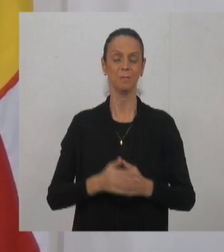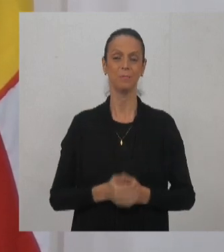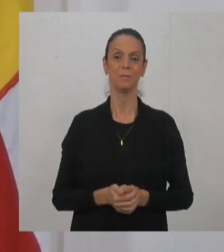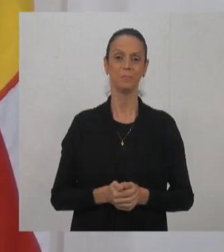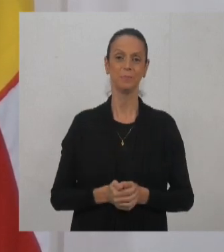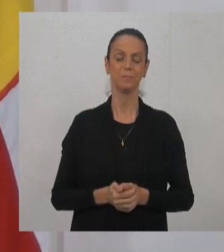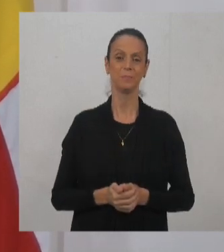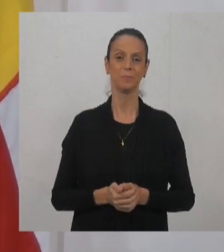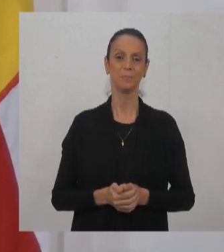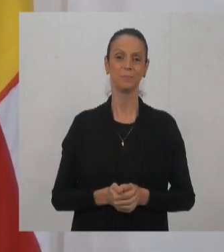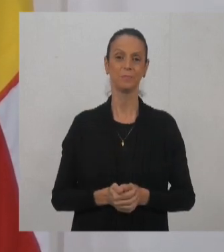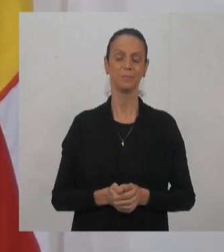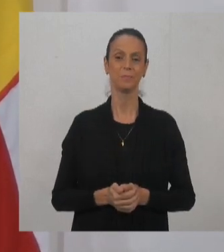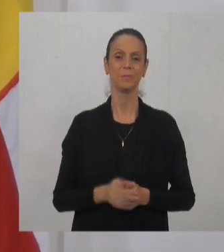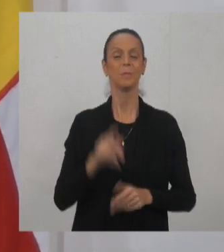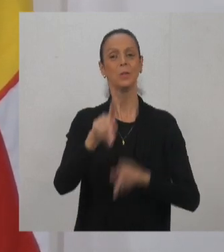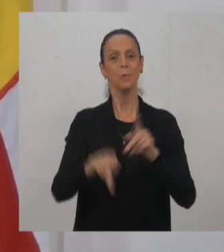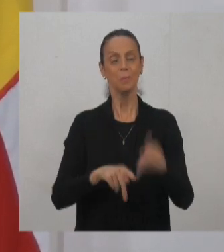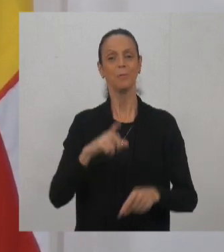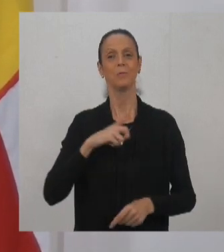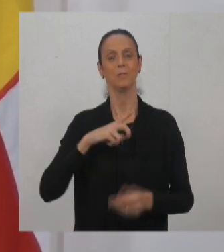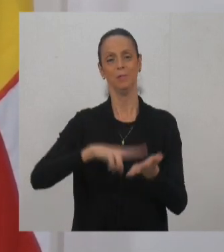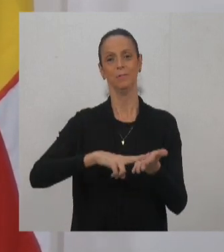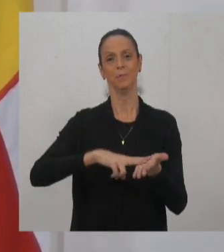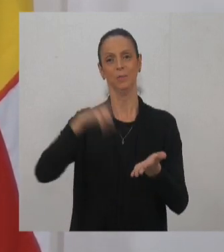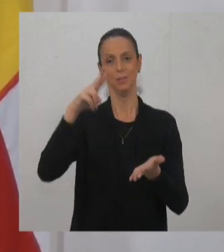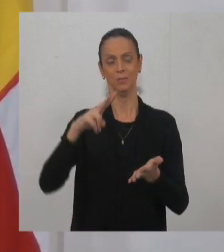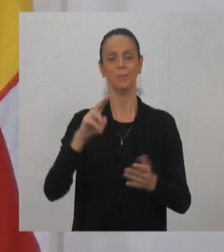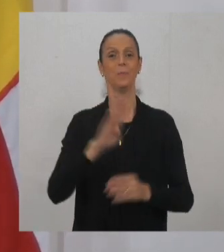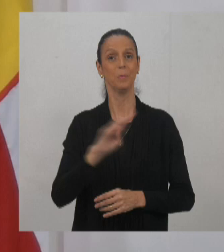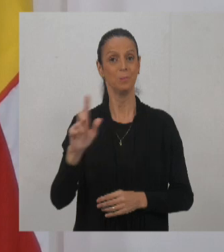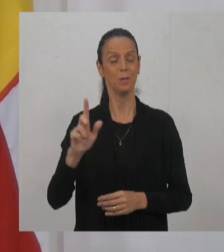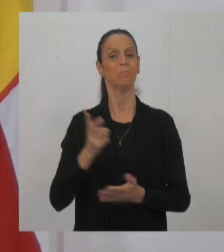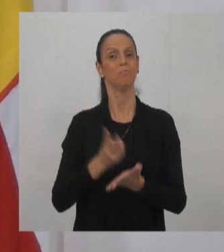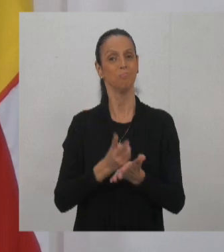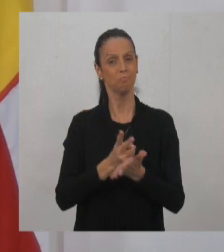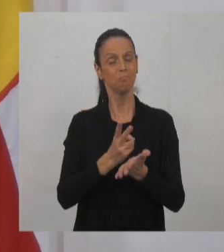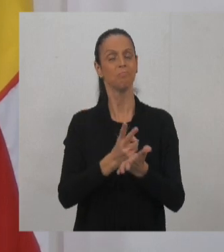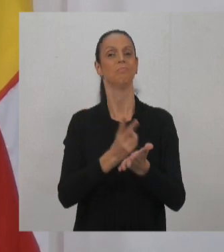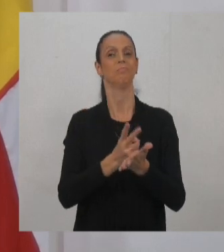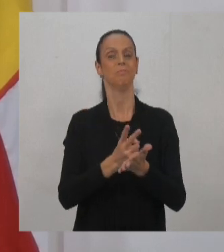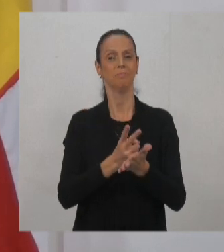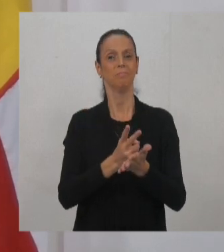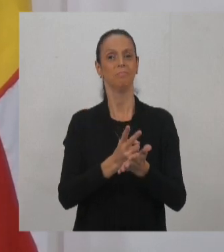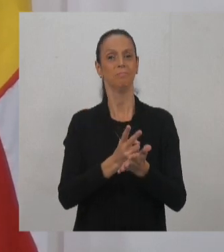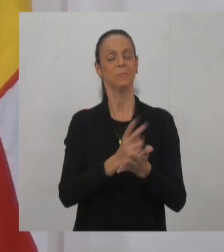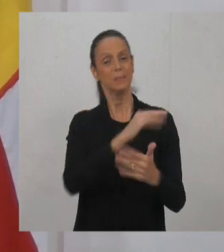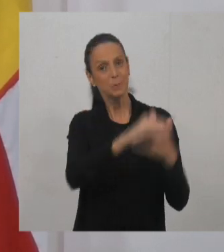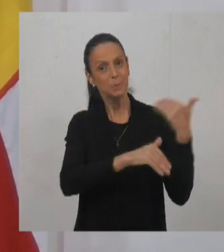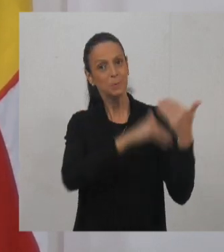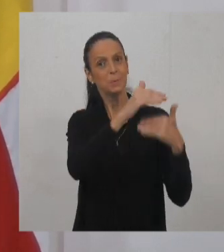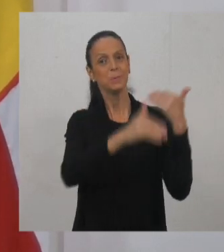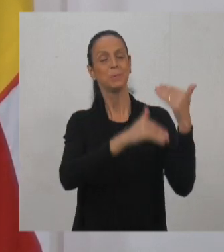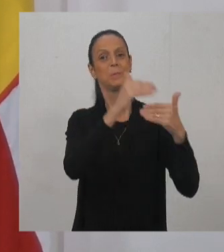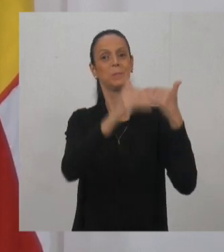que o povo ganhe e que Blumenau continue num viés de